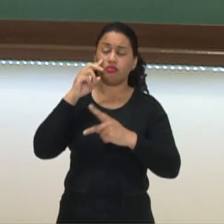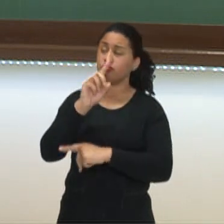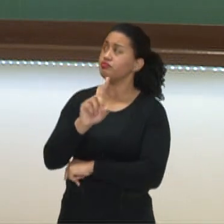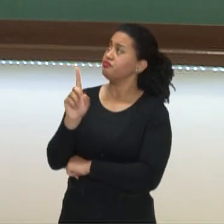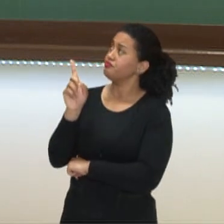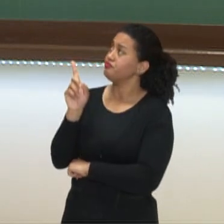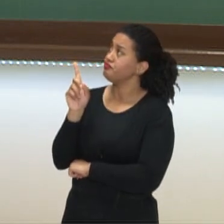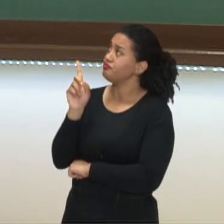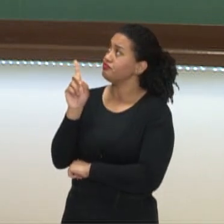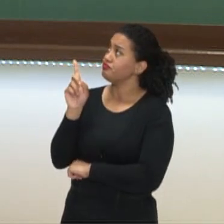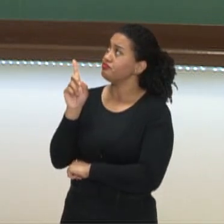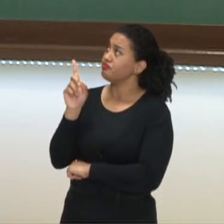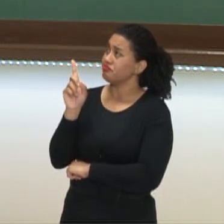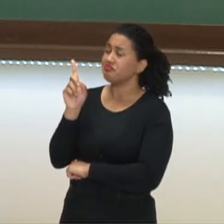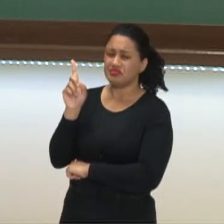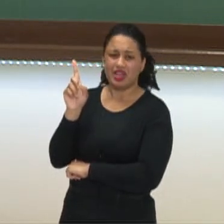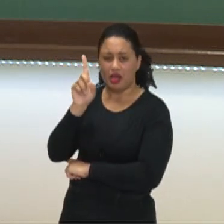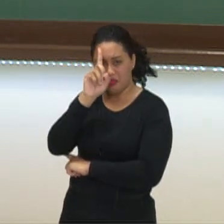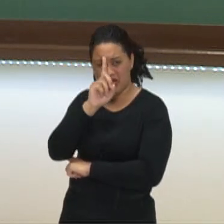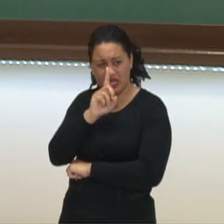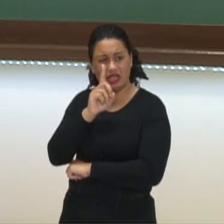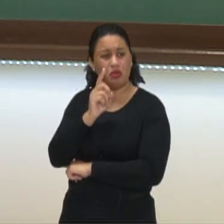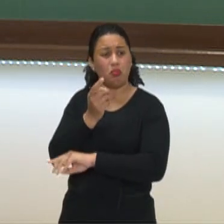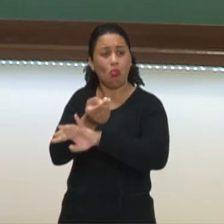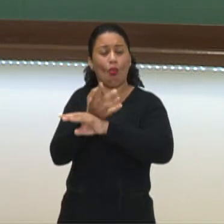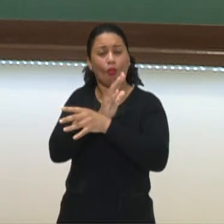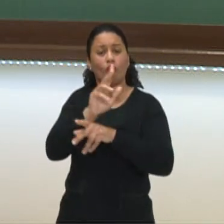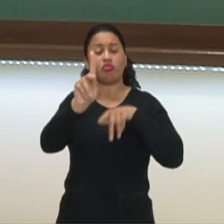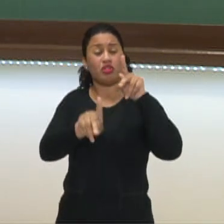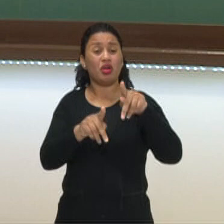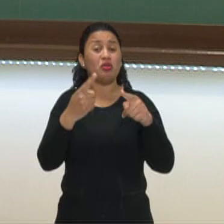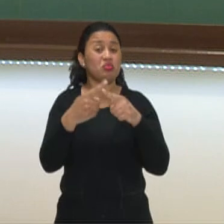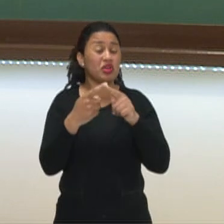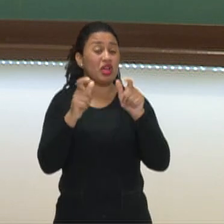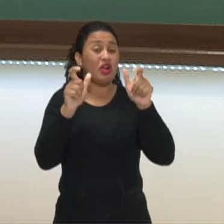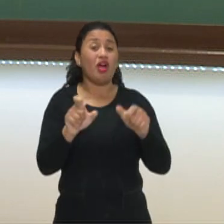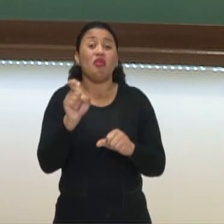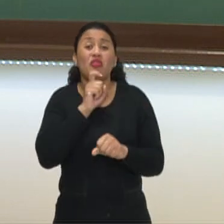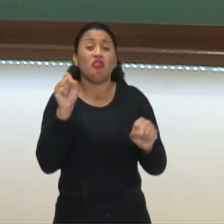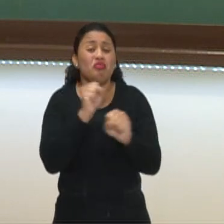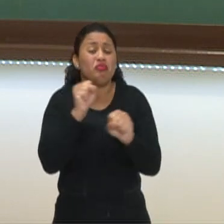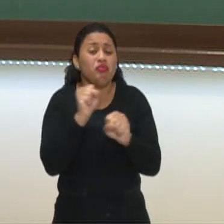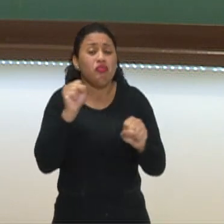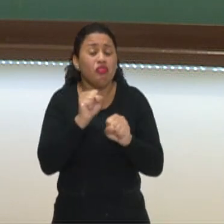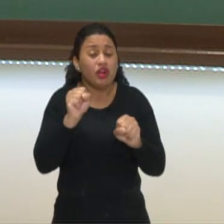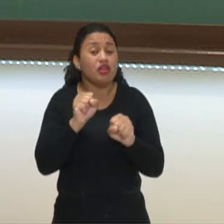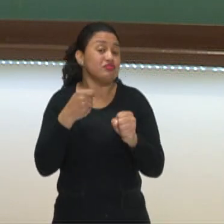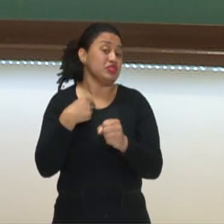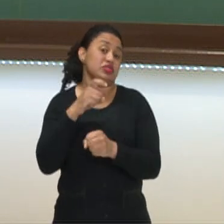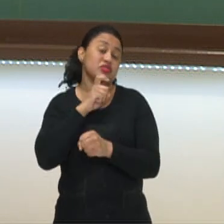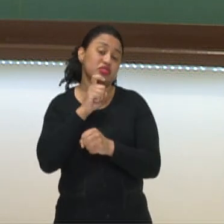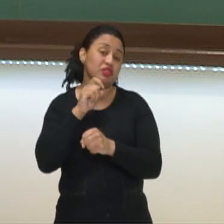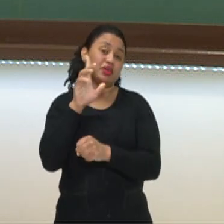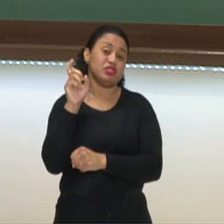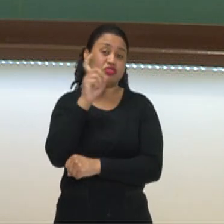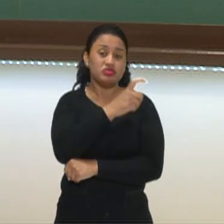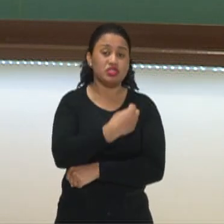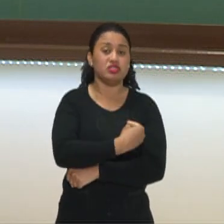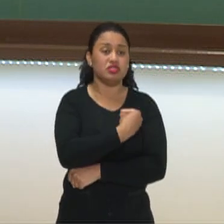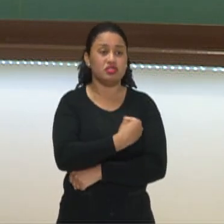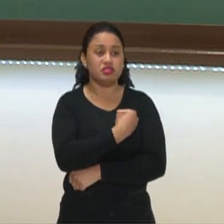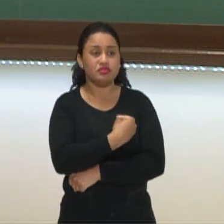é muito frio e justamente o frio acaba prejudicando a vida de modo geral no